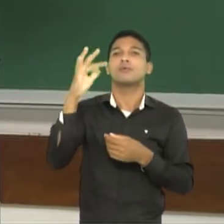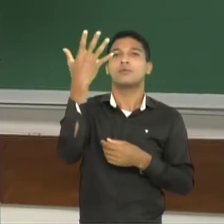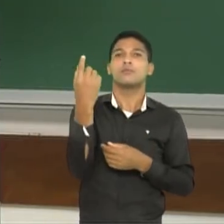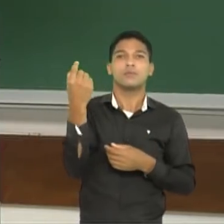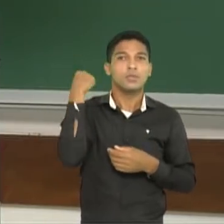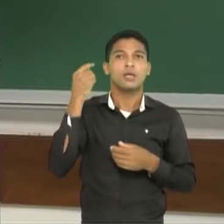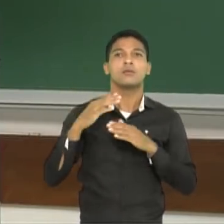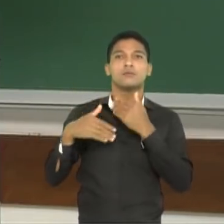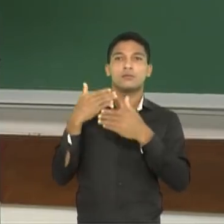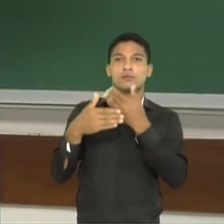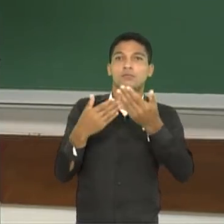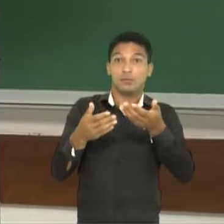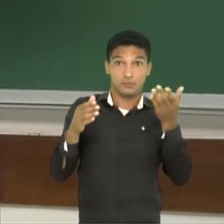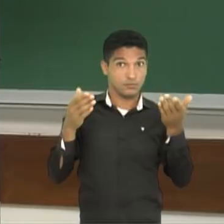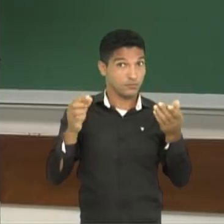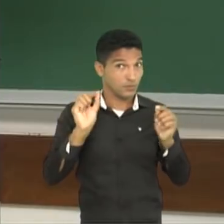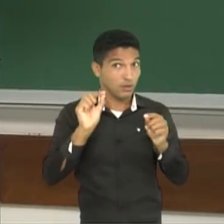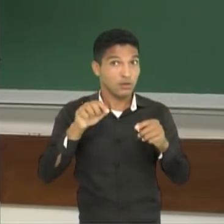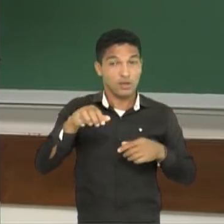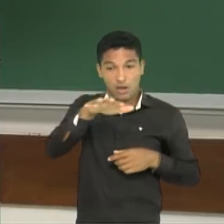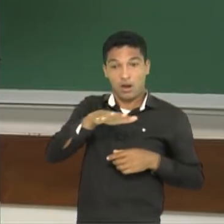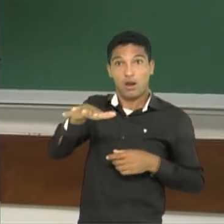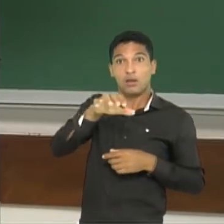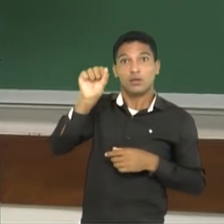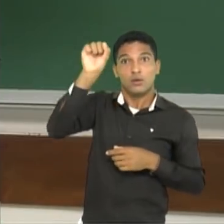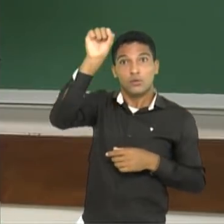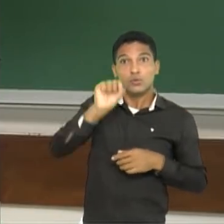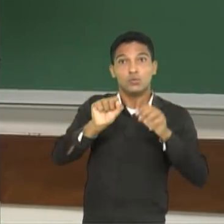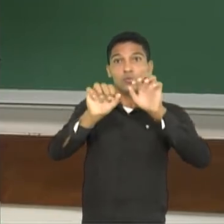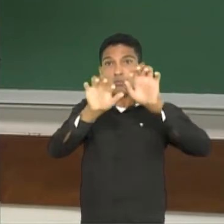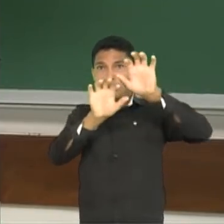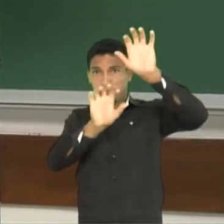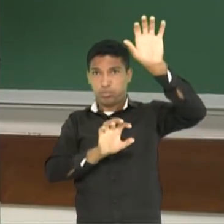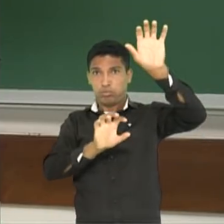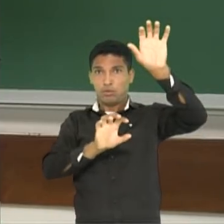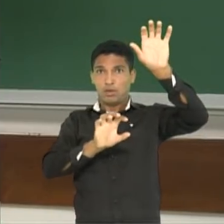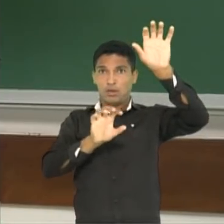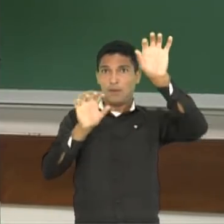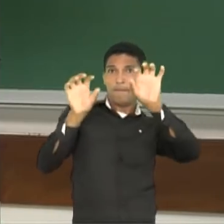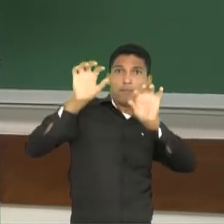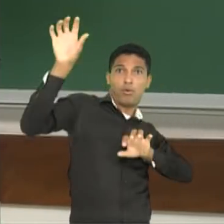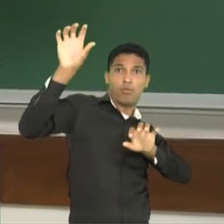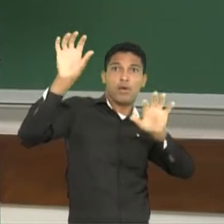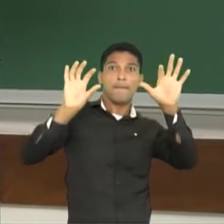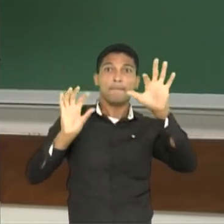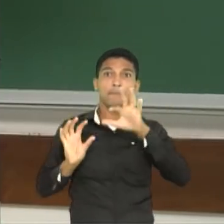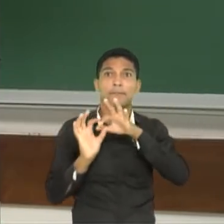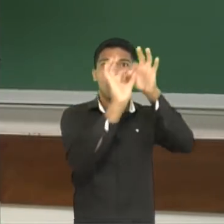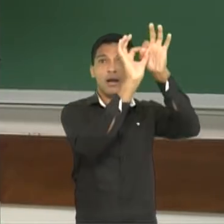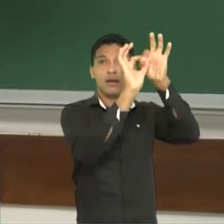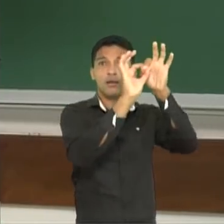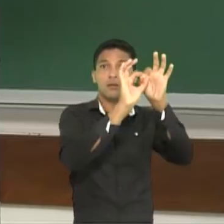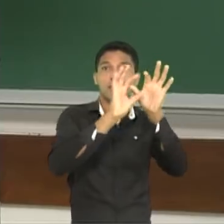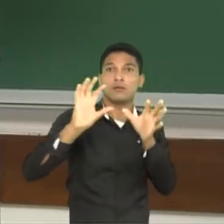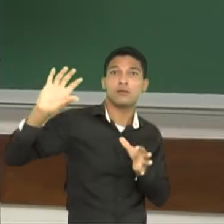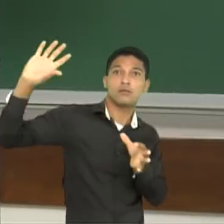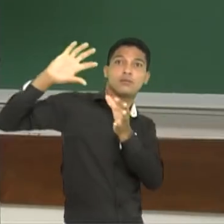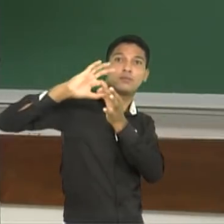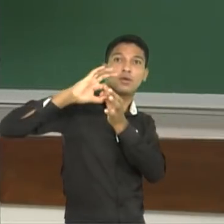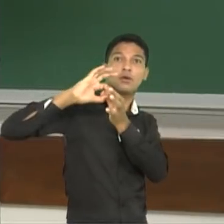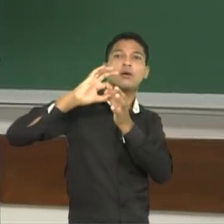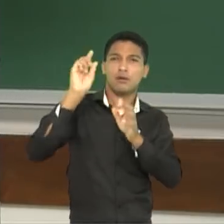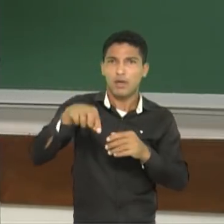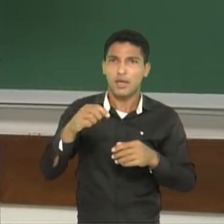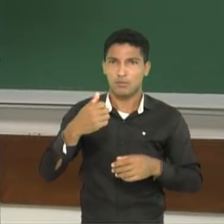desenvolvimento disso para que esta região estivesse integrada com as outras? Será que é positivo? Será que é amplo ou